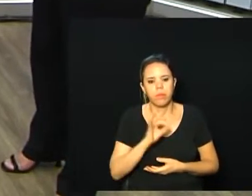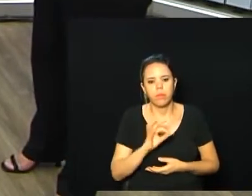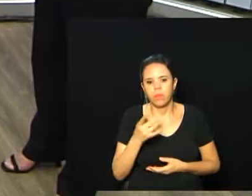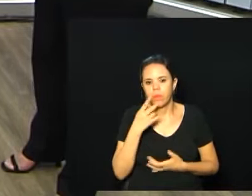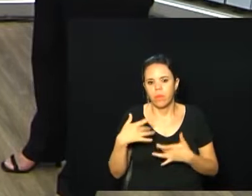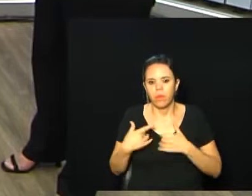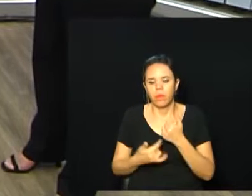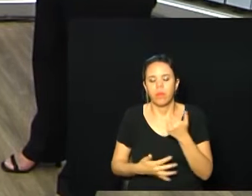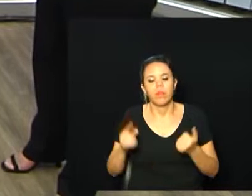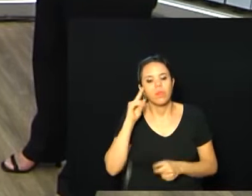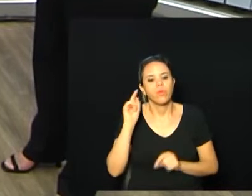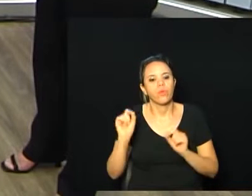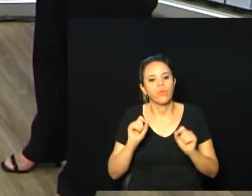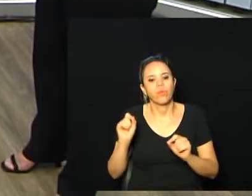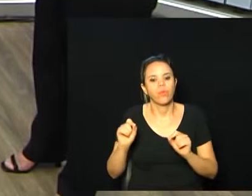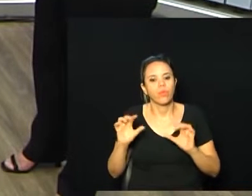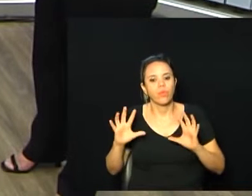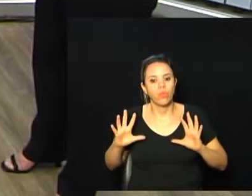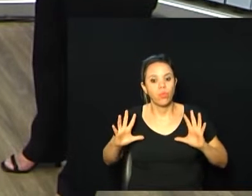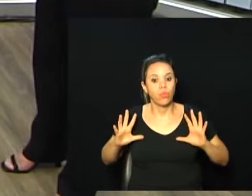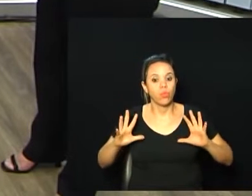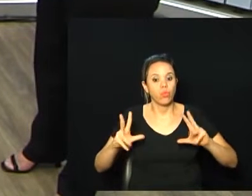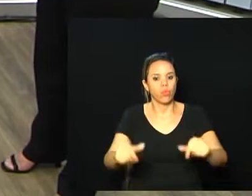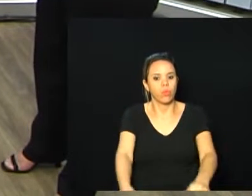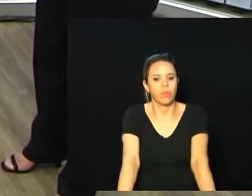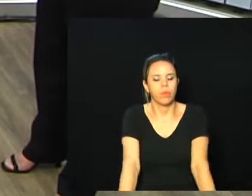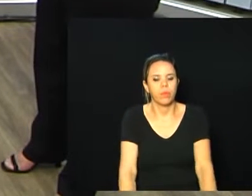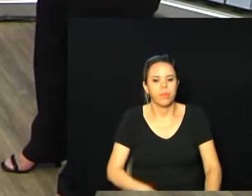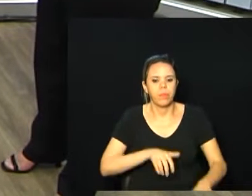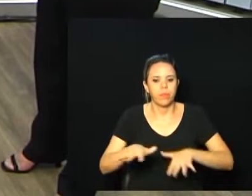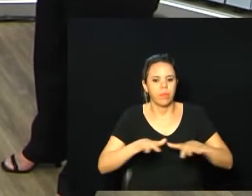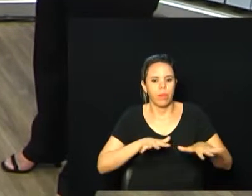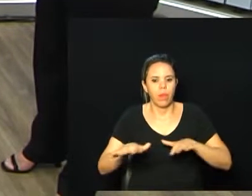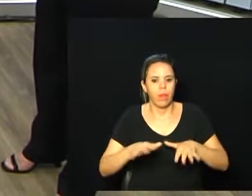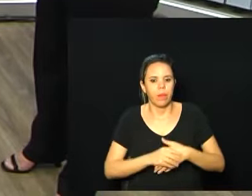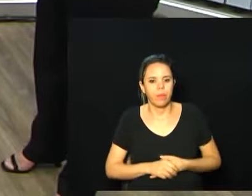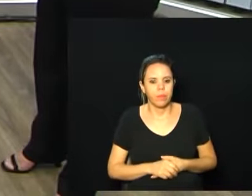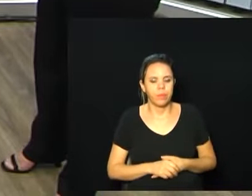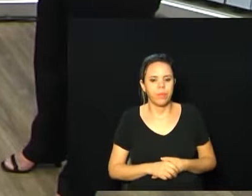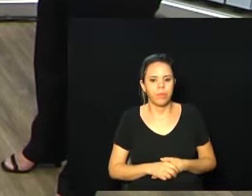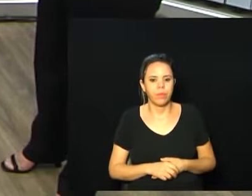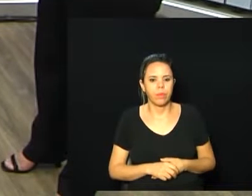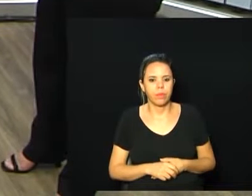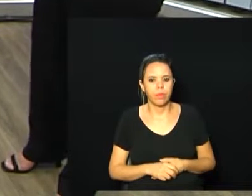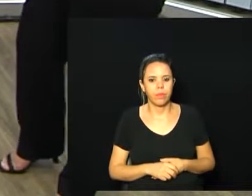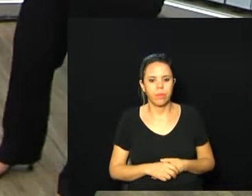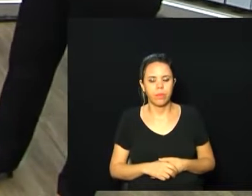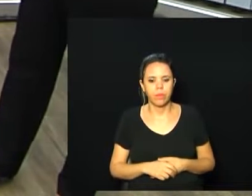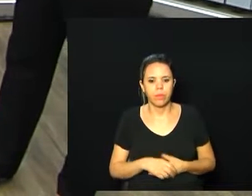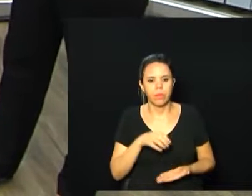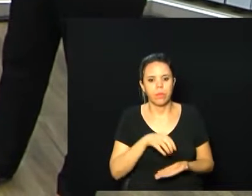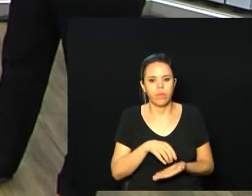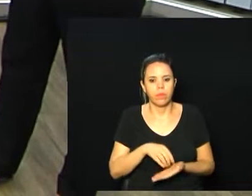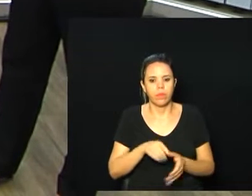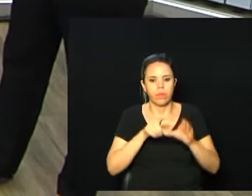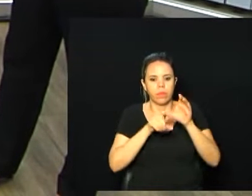de sangue, é dia de doar tudo? Como assim? Olha, é um movimento que justamente o terceiro setor depende